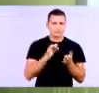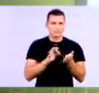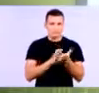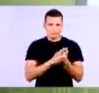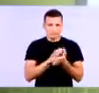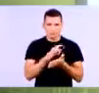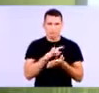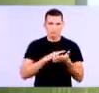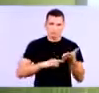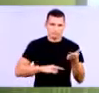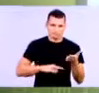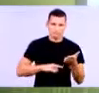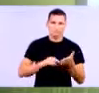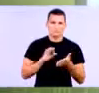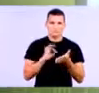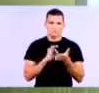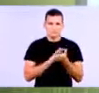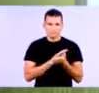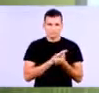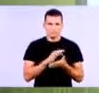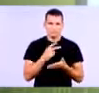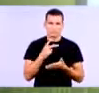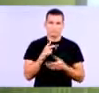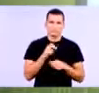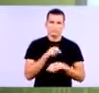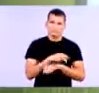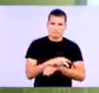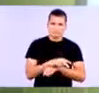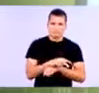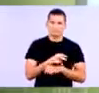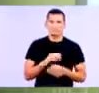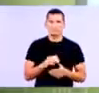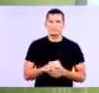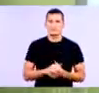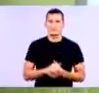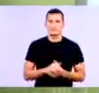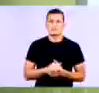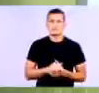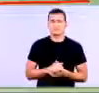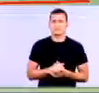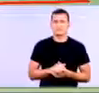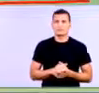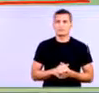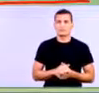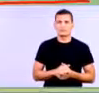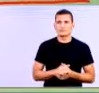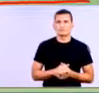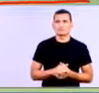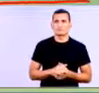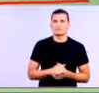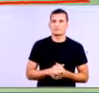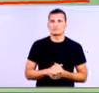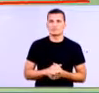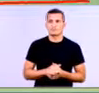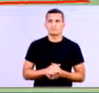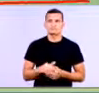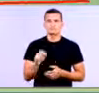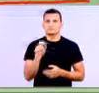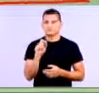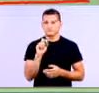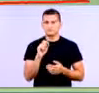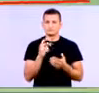assinou o documento, ou assinou durante o seu contrato, né? Então, nesse sentido, o que vai